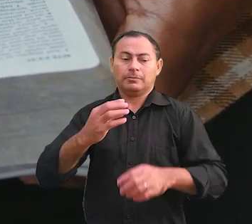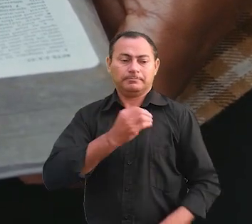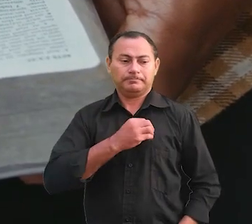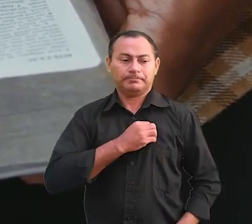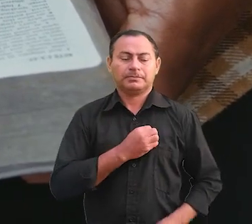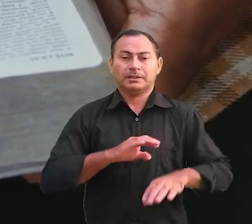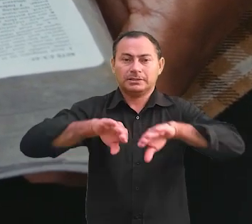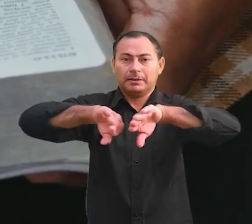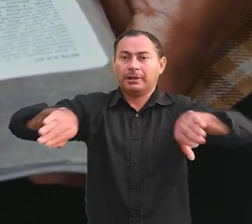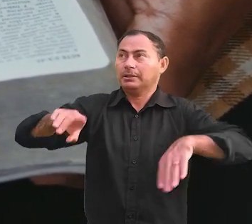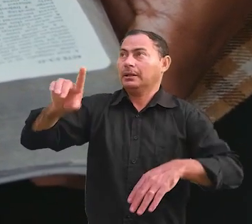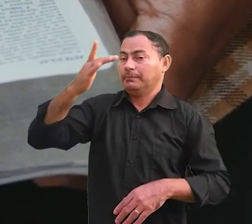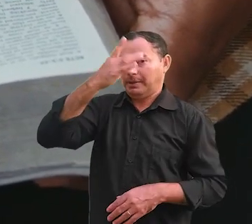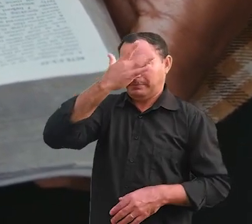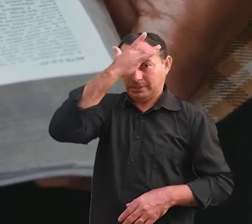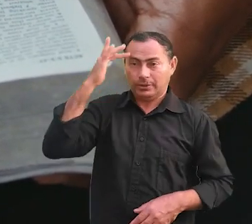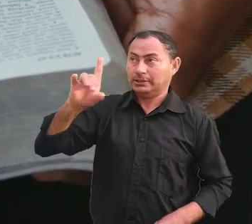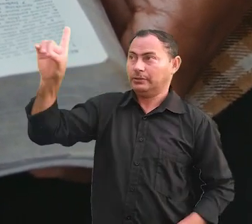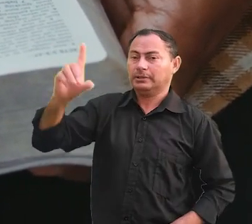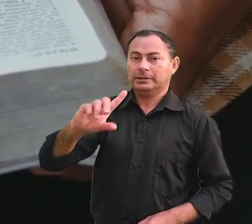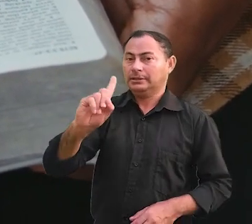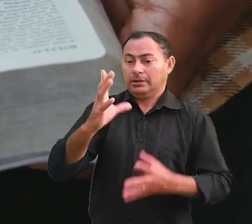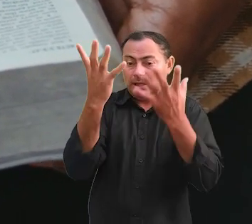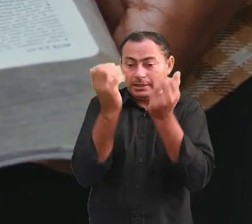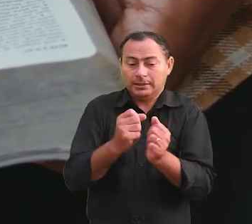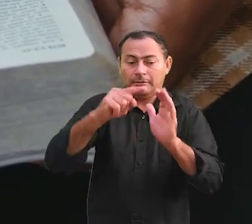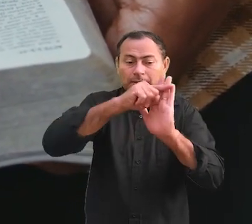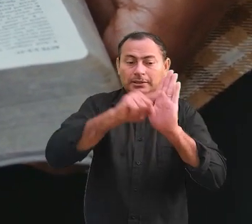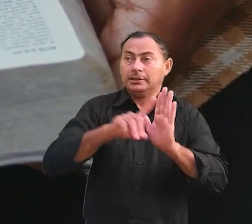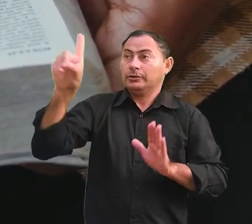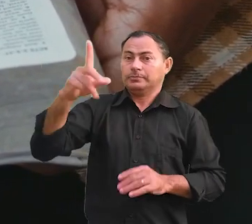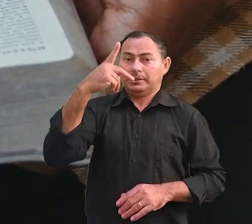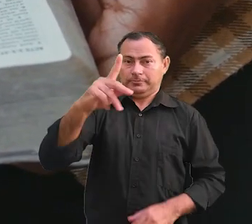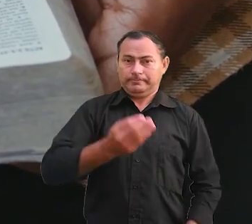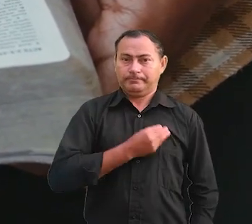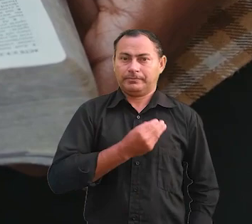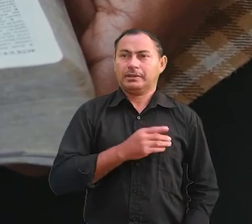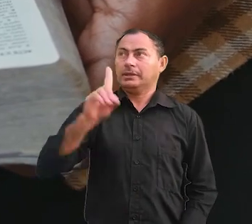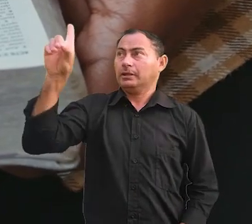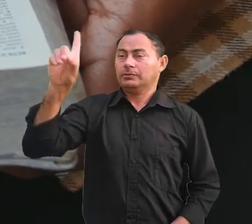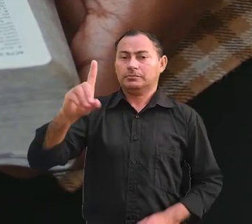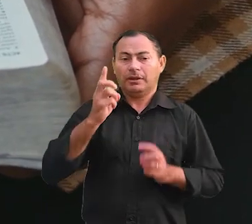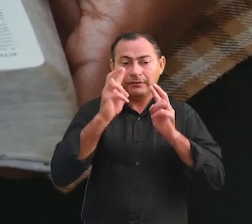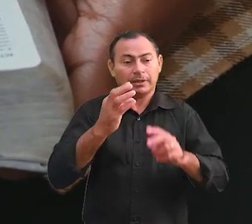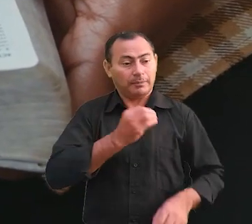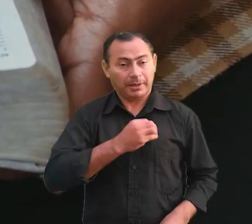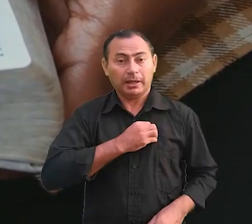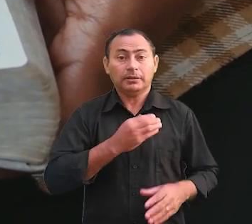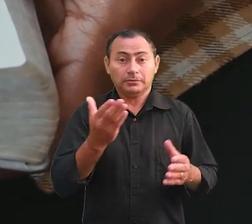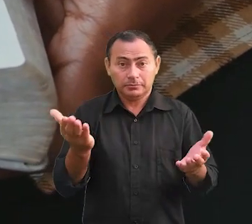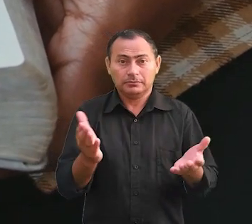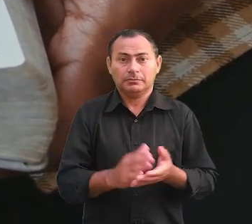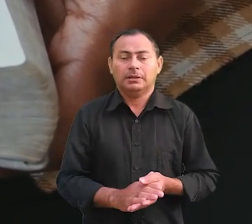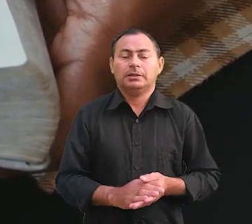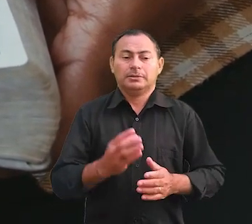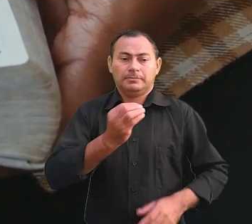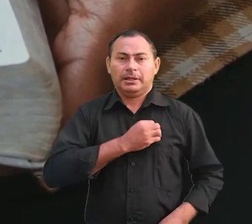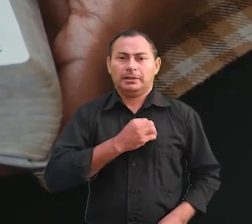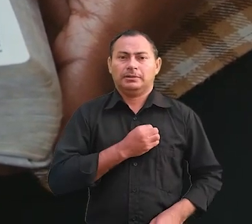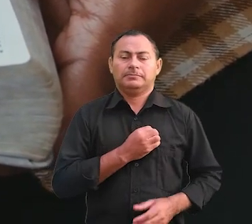o pecado separa o homem de Deus e se alguém não aceita o plano de Deus para sua vida Deus considera isso pecado